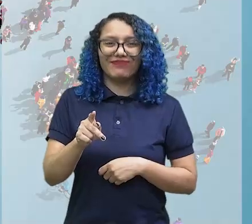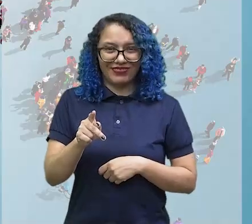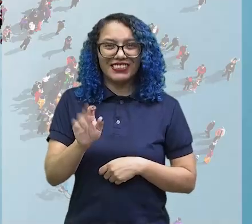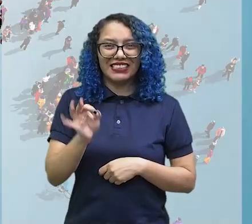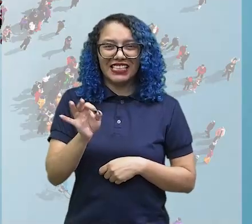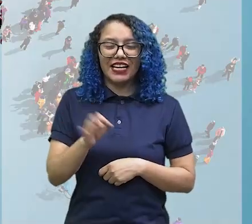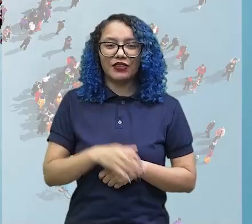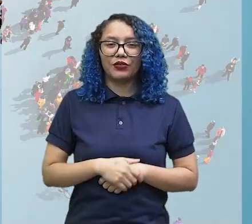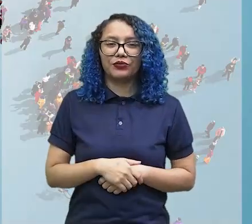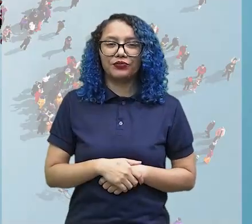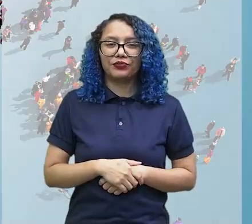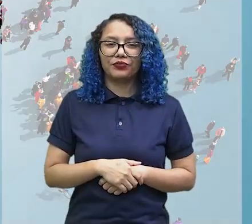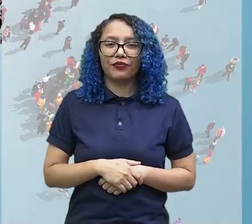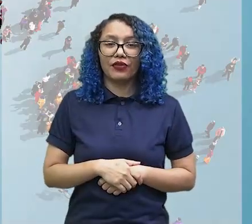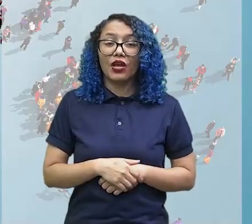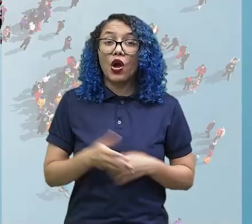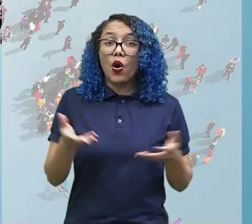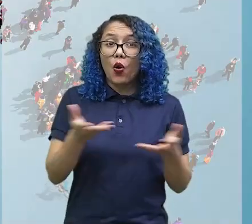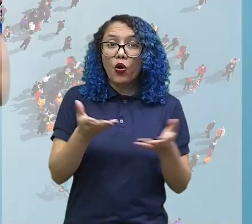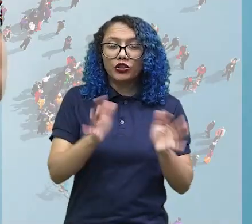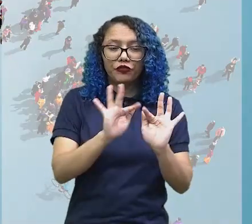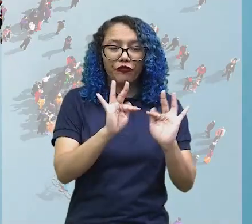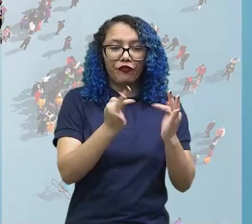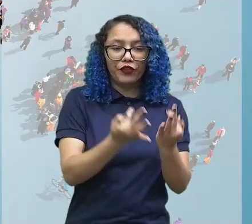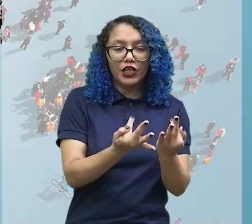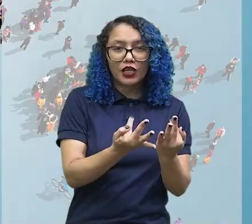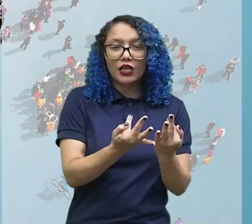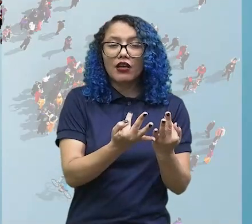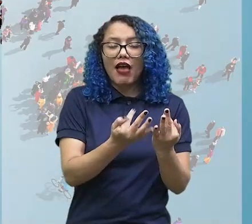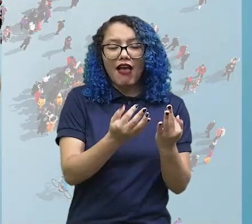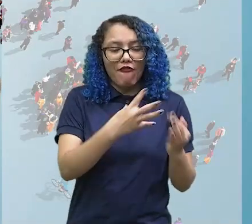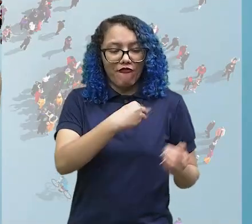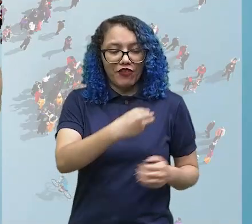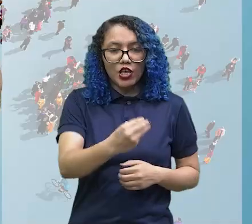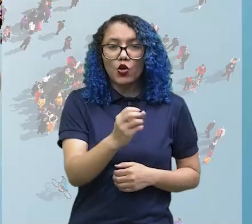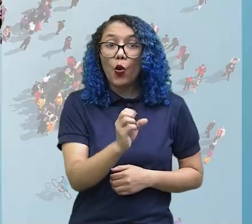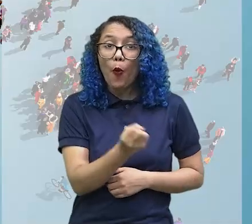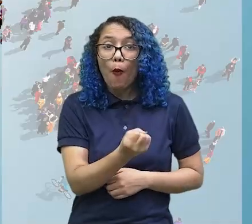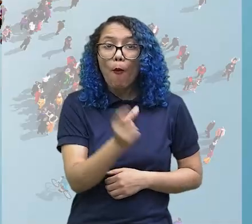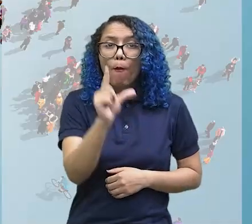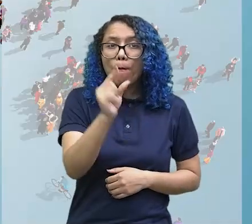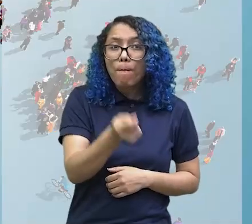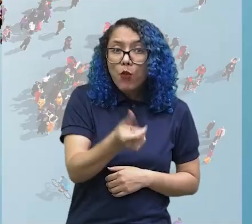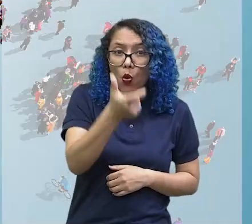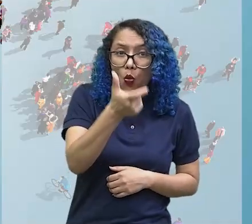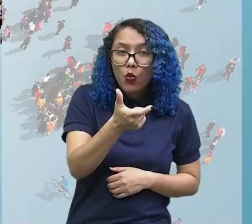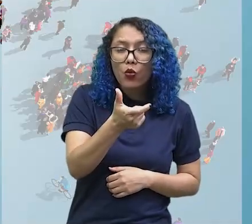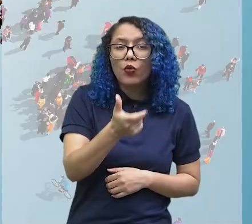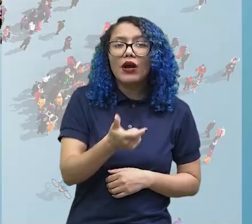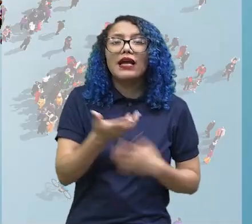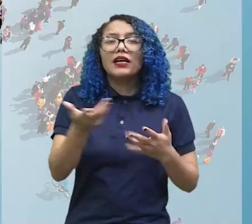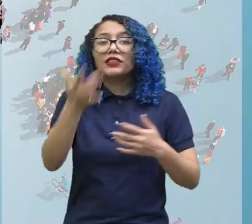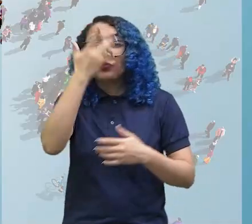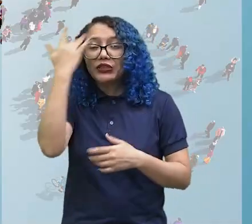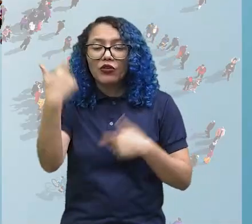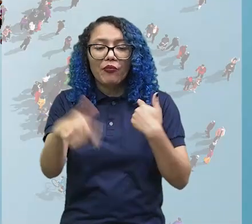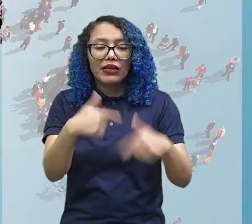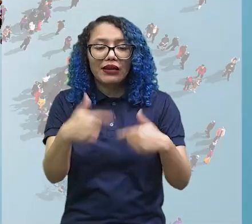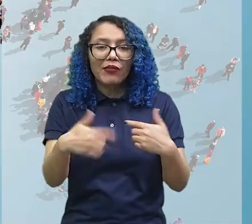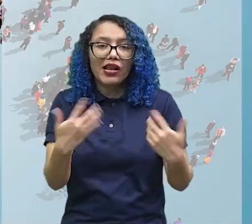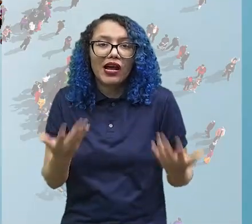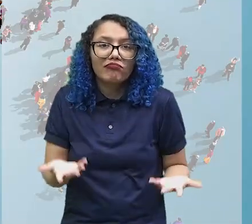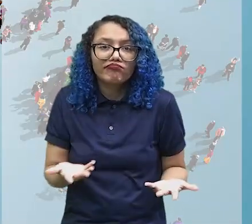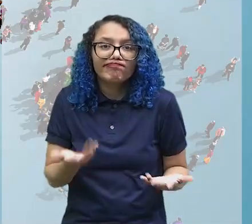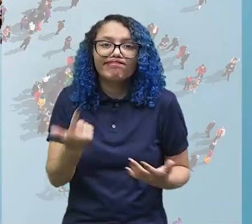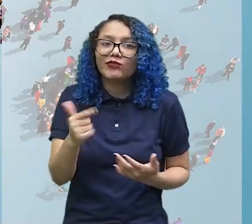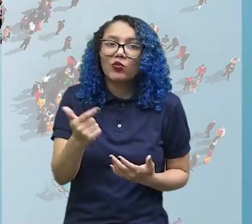pessoas atualmente estão tendo menos filhos e onde é que vai ter mão de obra futuramente? Então, tudo isso, gente, são